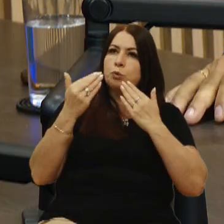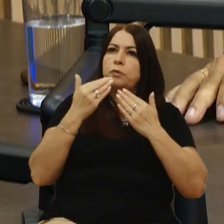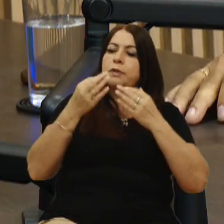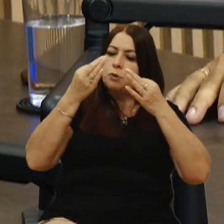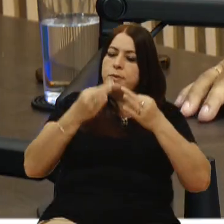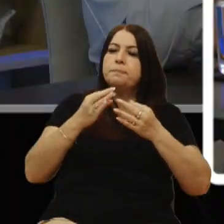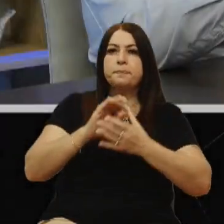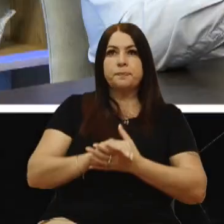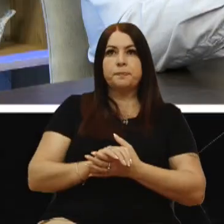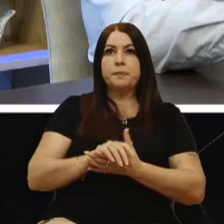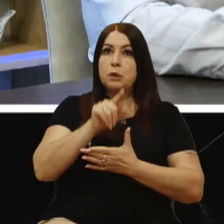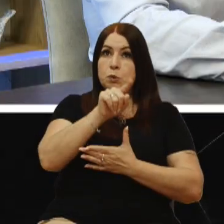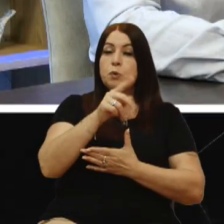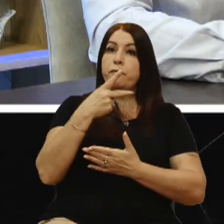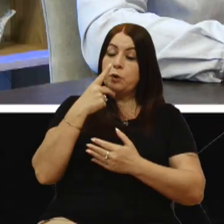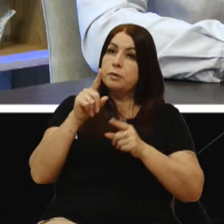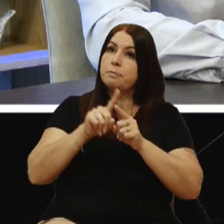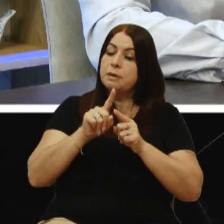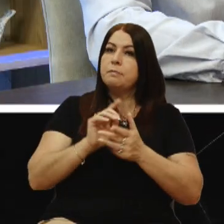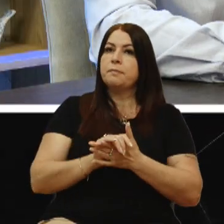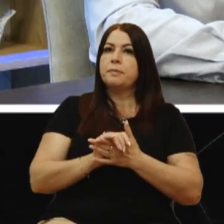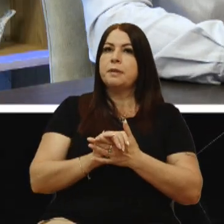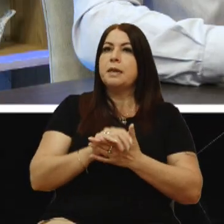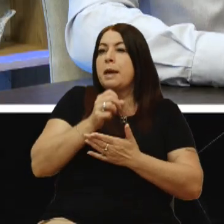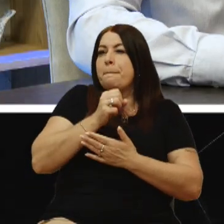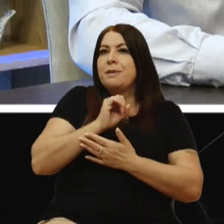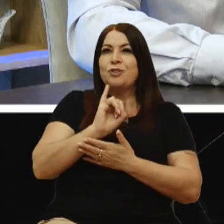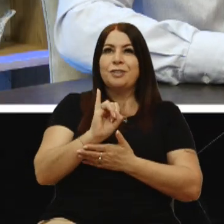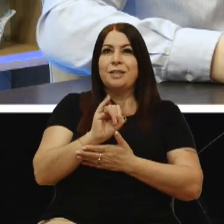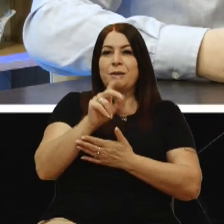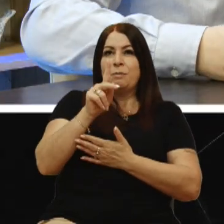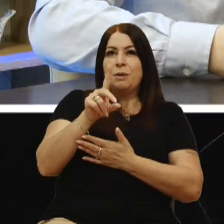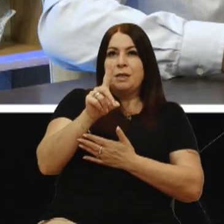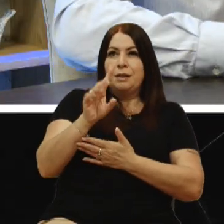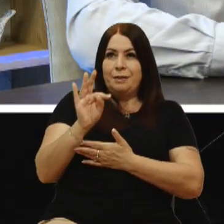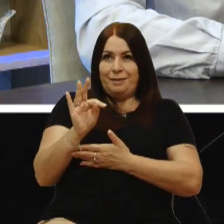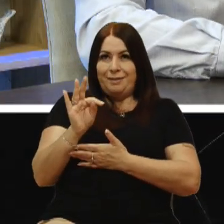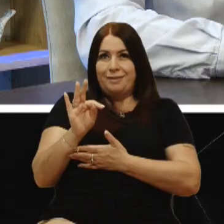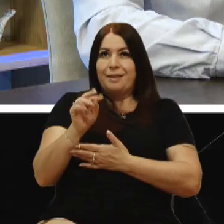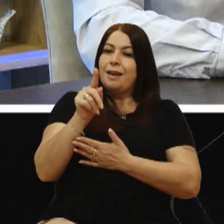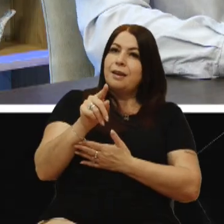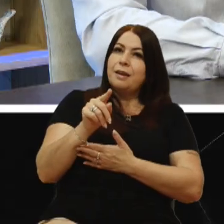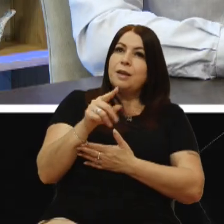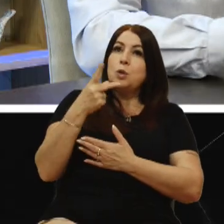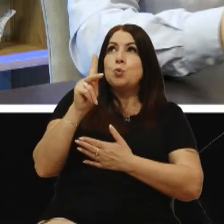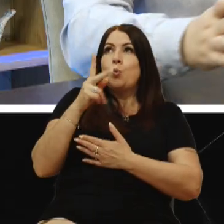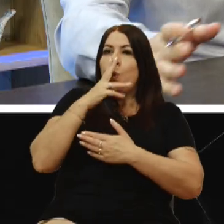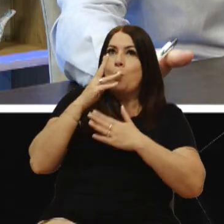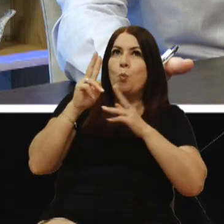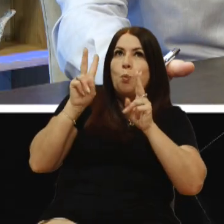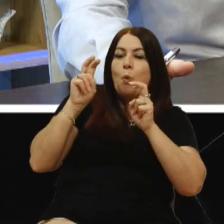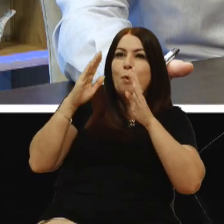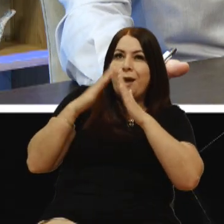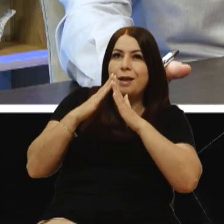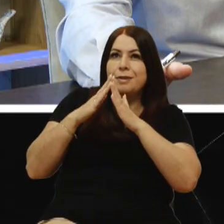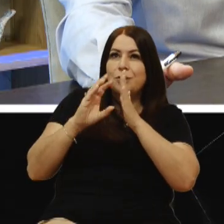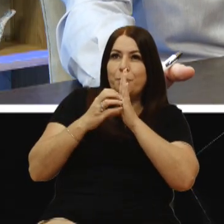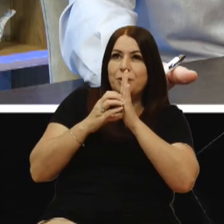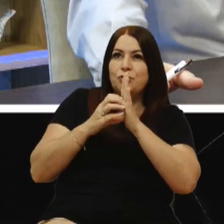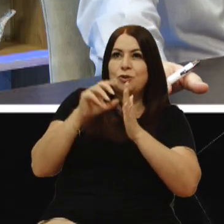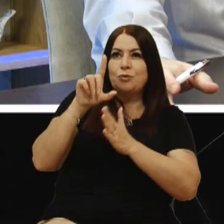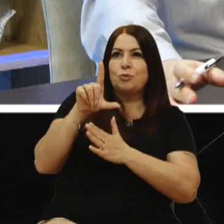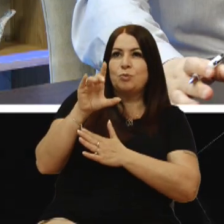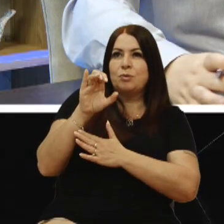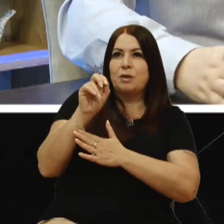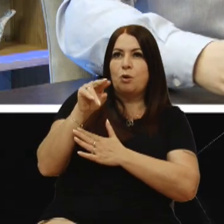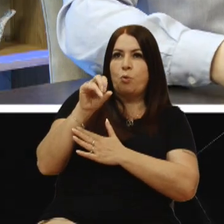tudo certo. O senhor falou que é apaixonado pelo PDT, né, que é a sua casa. Partido de Leonel Brizola,